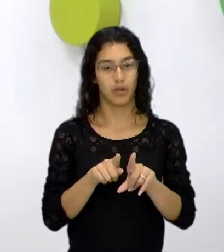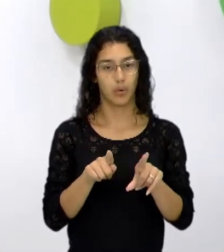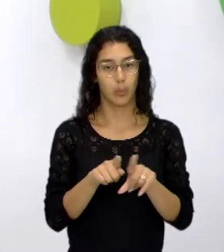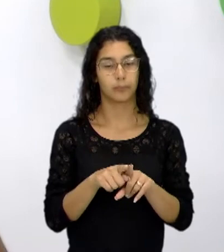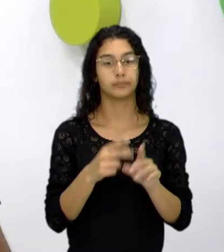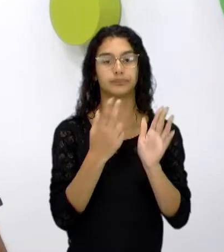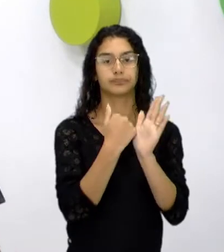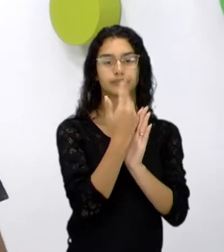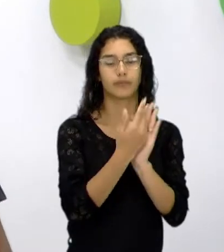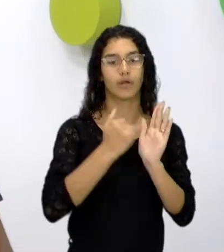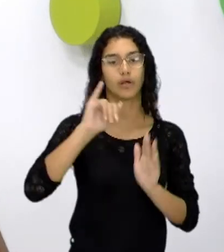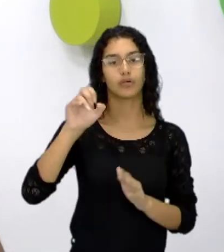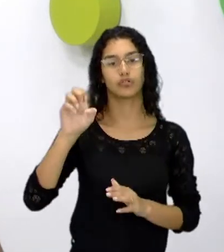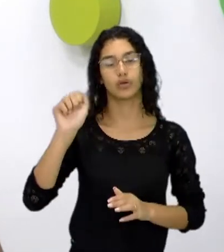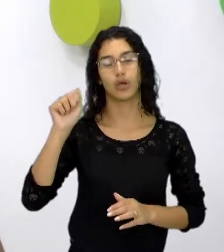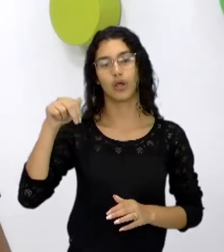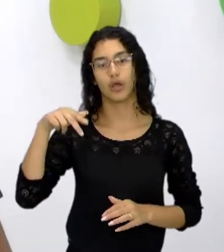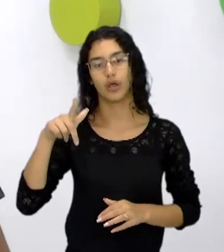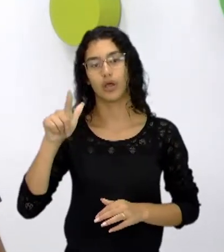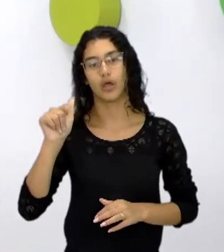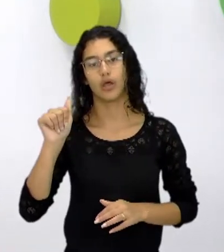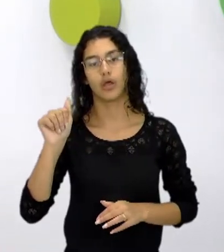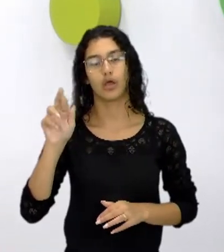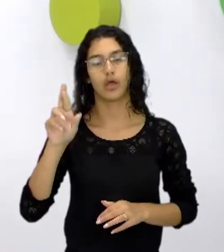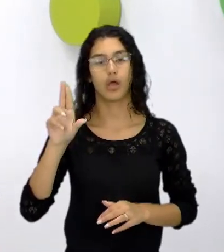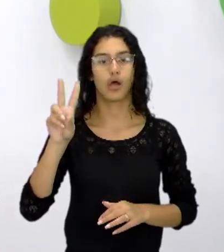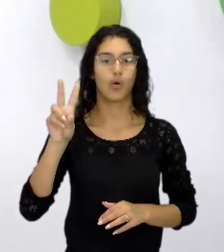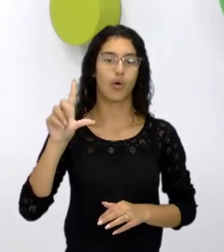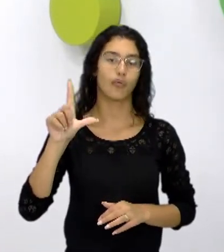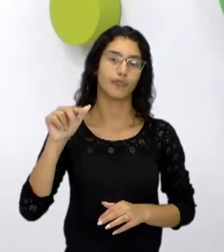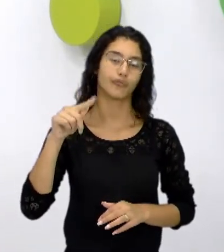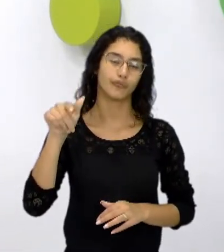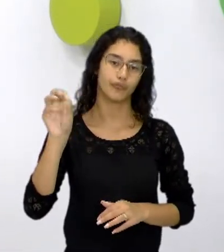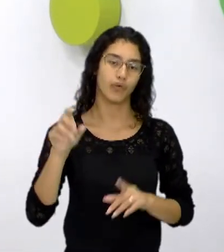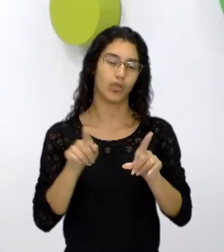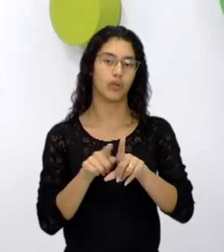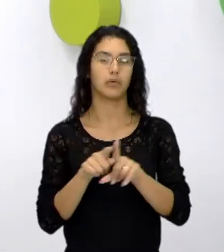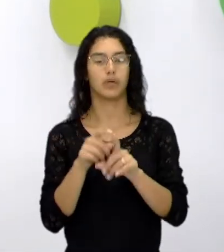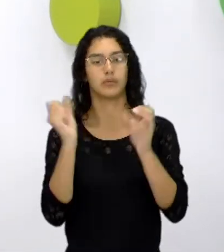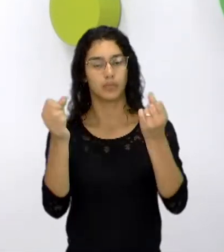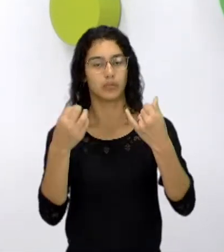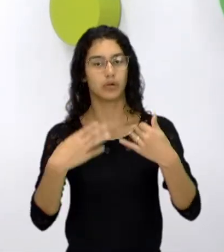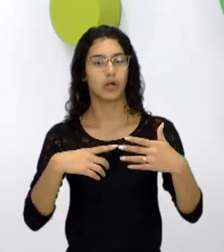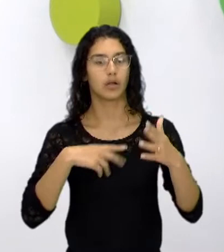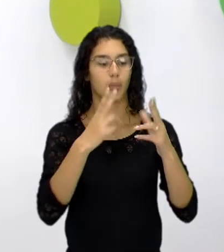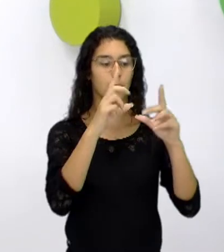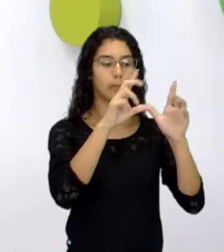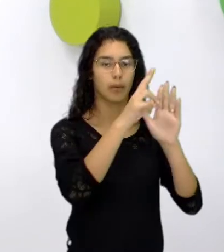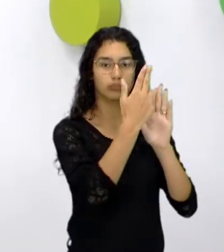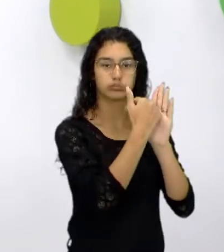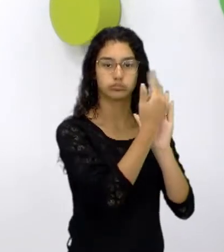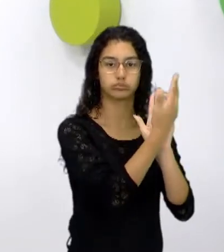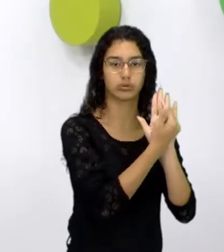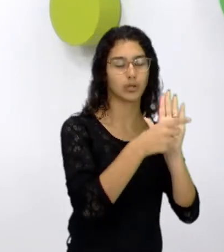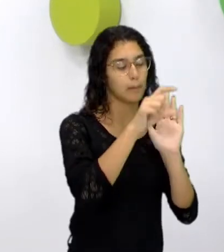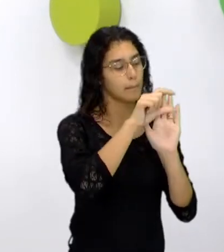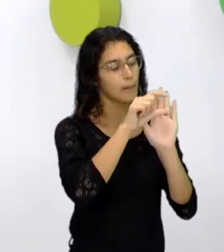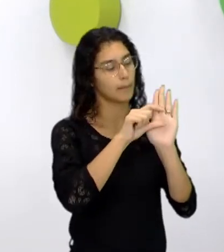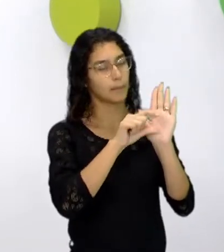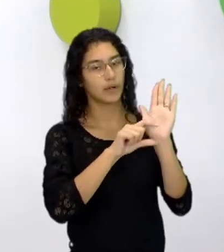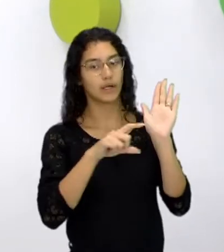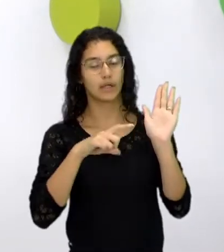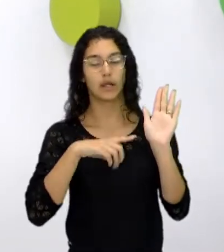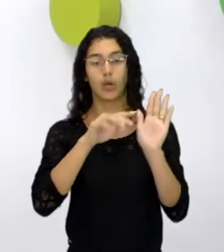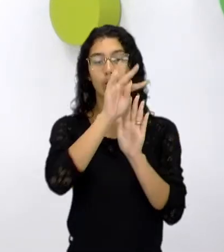Jean Galvão, né, da Folha de São Paulo, para vir falar sobre a abordagem através dos textos, esses textos que não